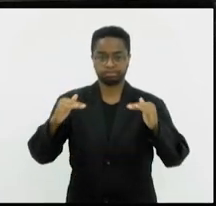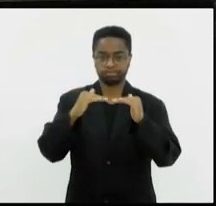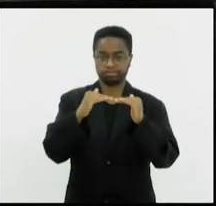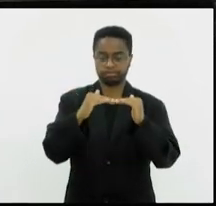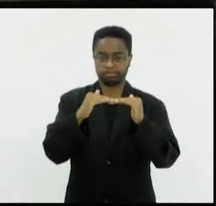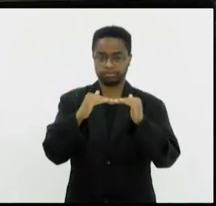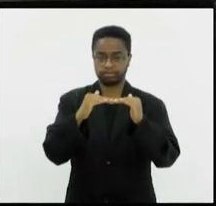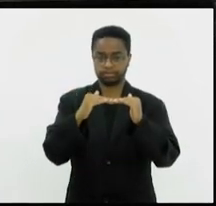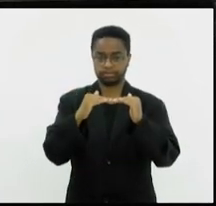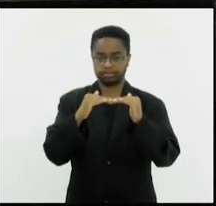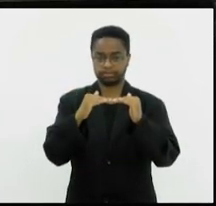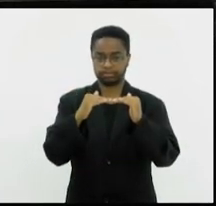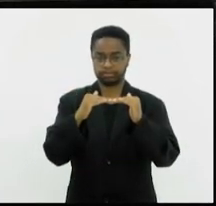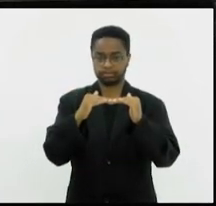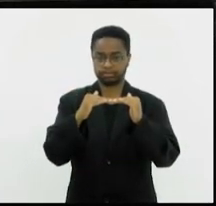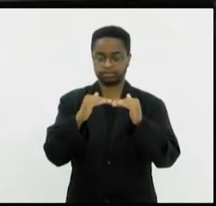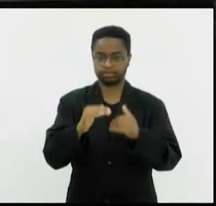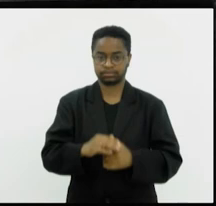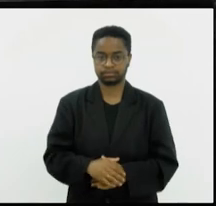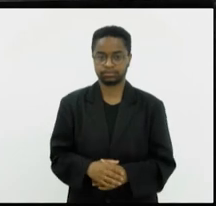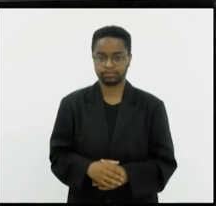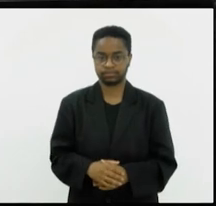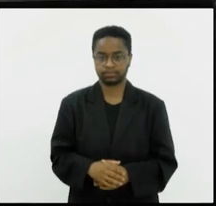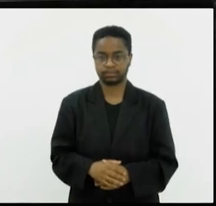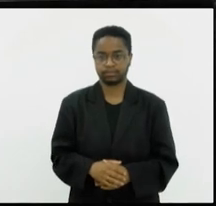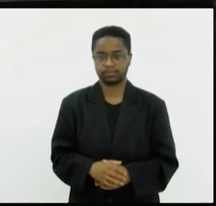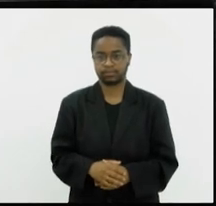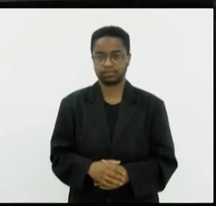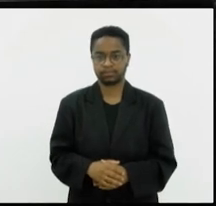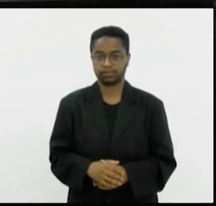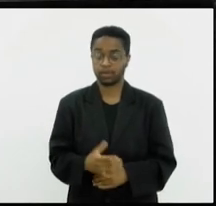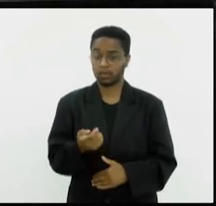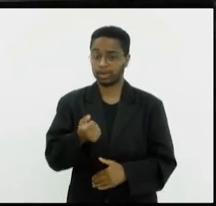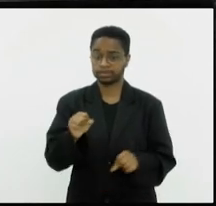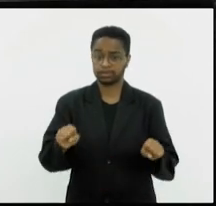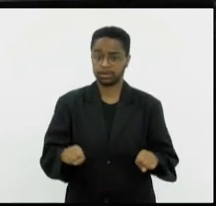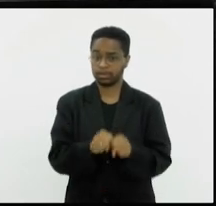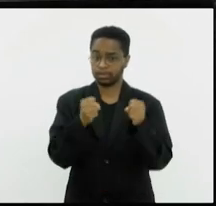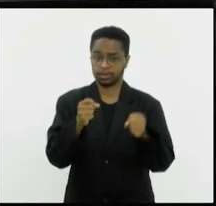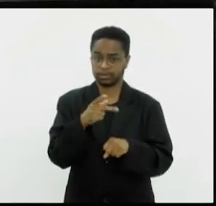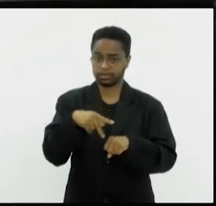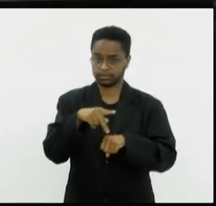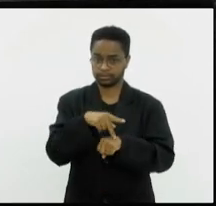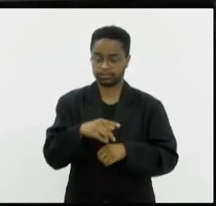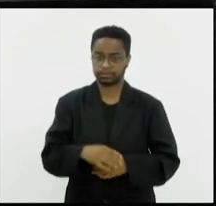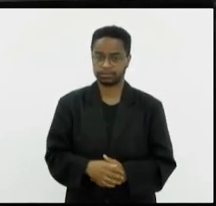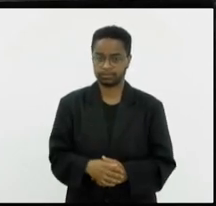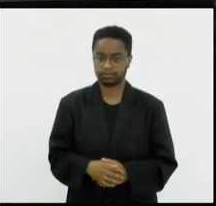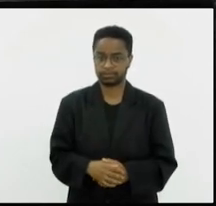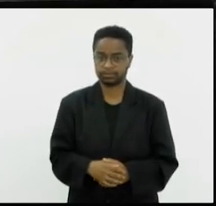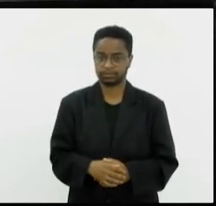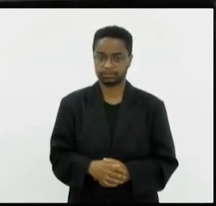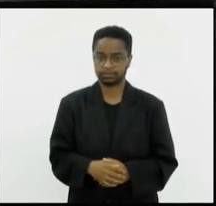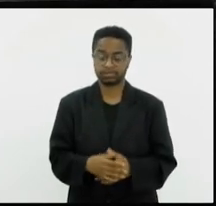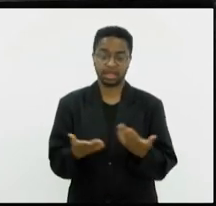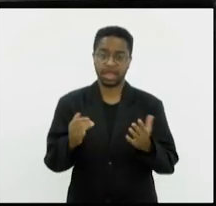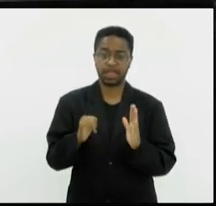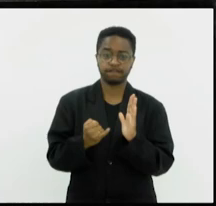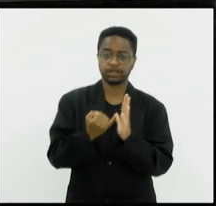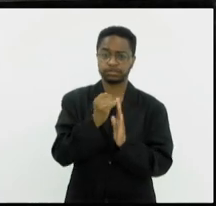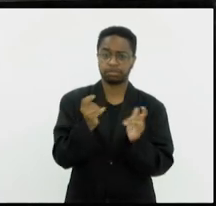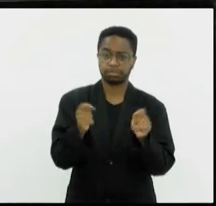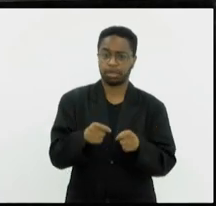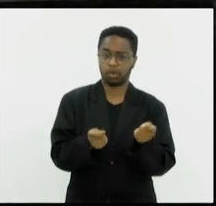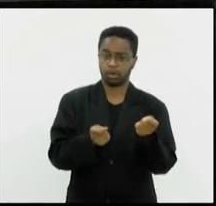PIB de PIB tá quebrando o Brasil ah mas a inflação tá sob